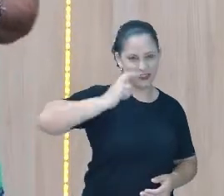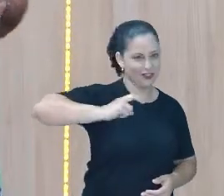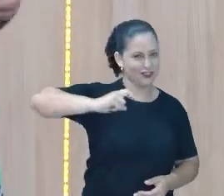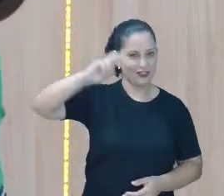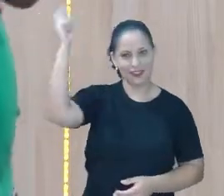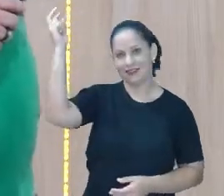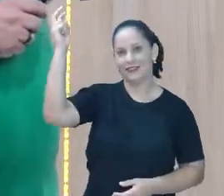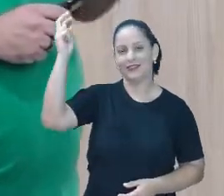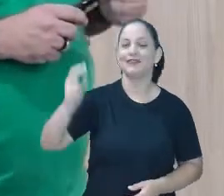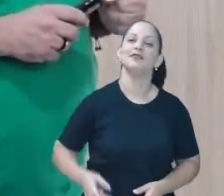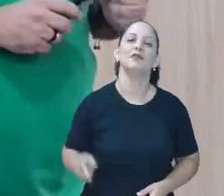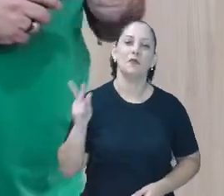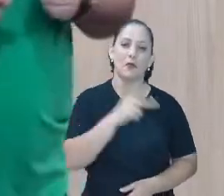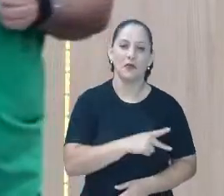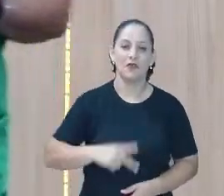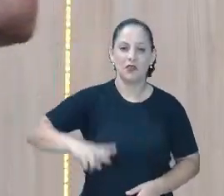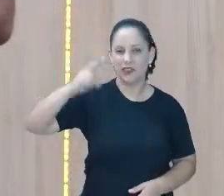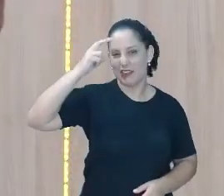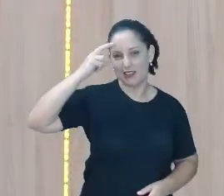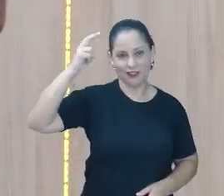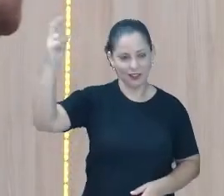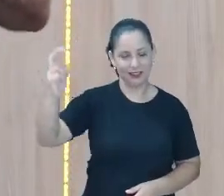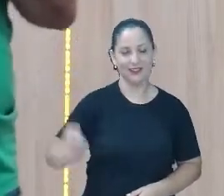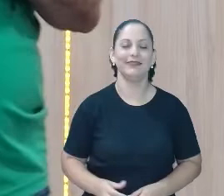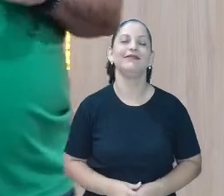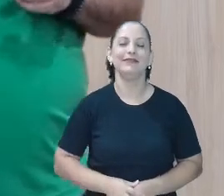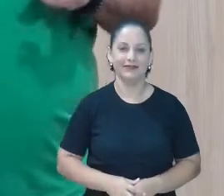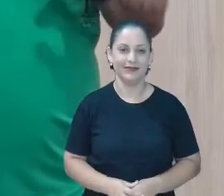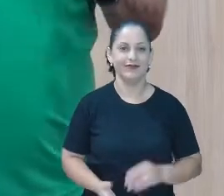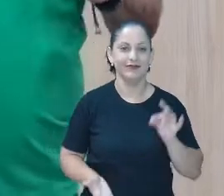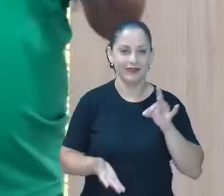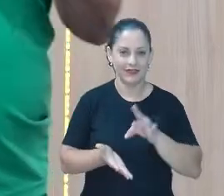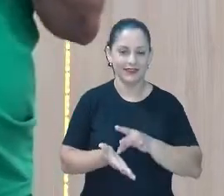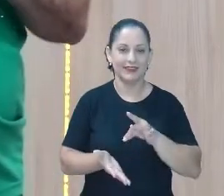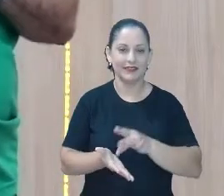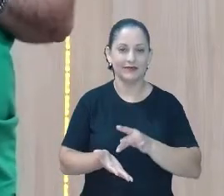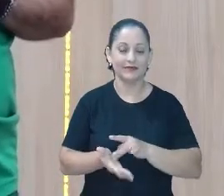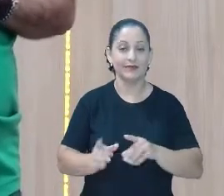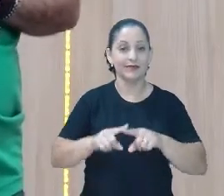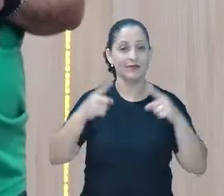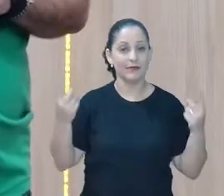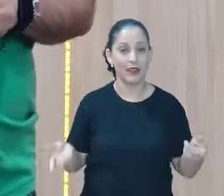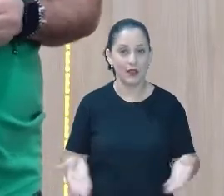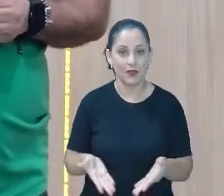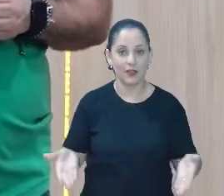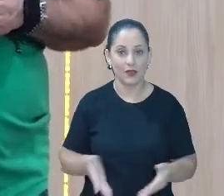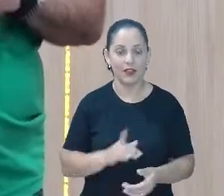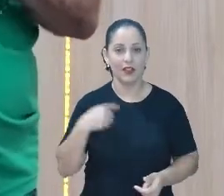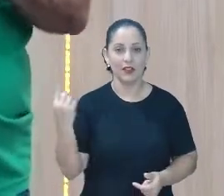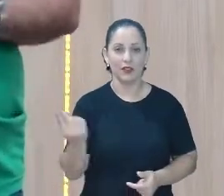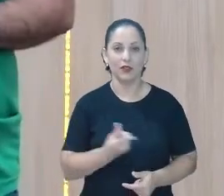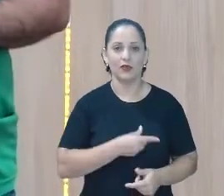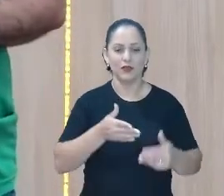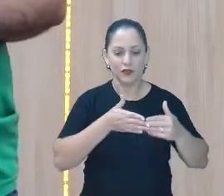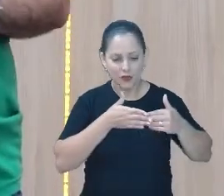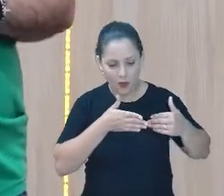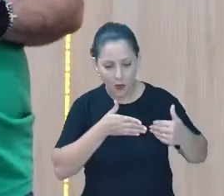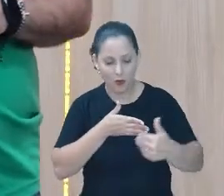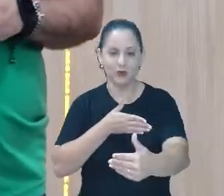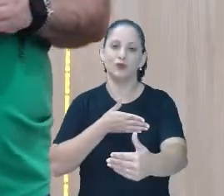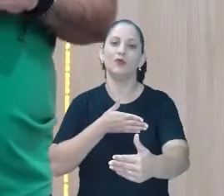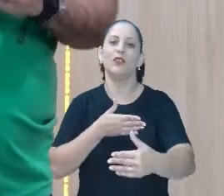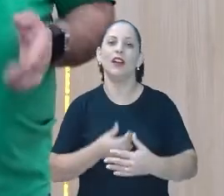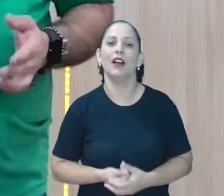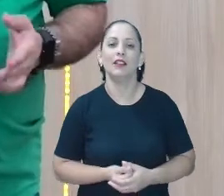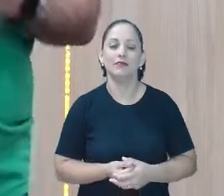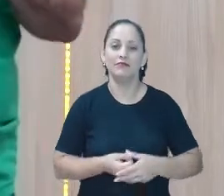esperto. né? Professor sabido arretado, né? Demais. Então, gente, hoje nós vamos dar continuidade e eu quero aproveitar